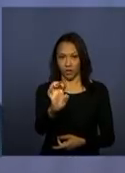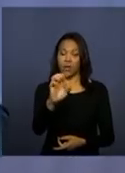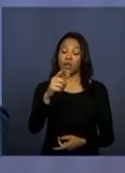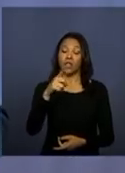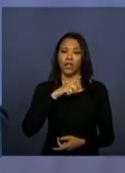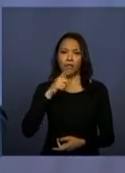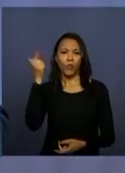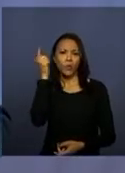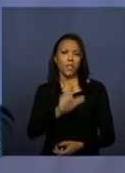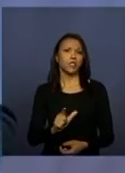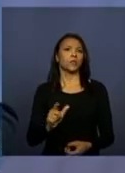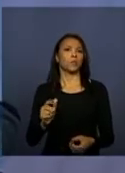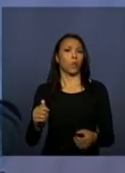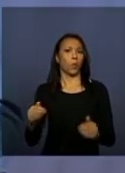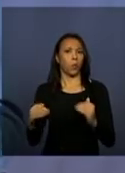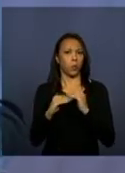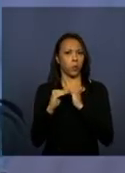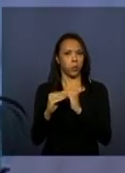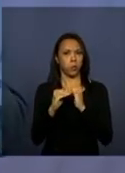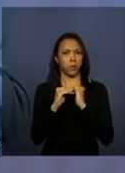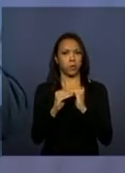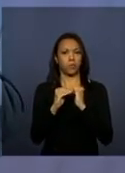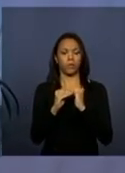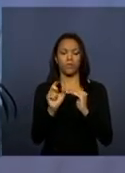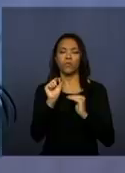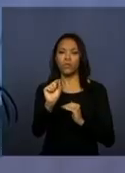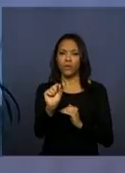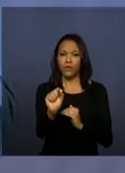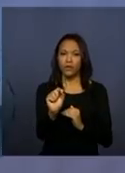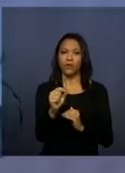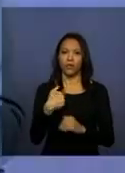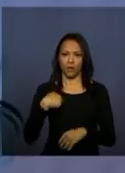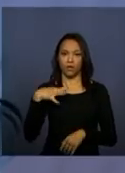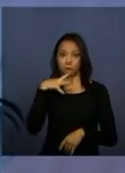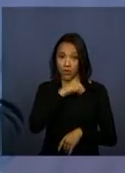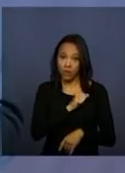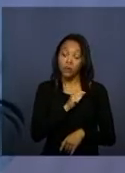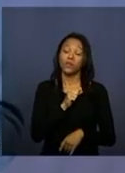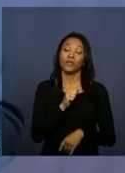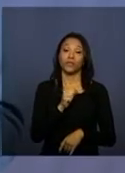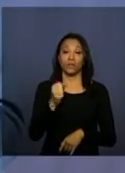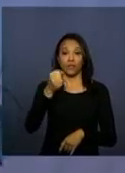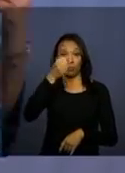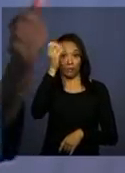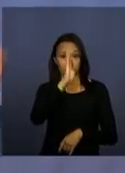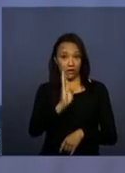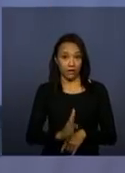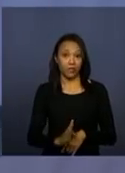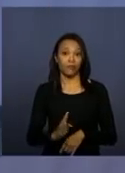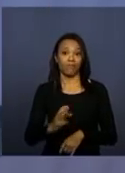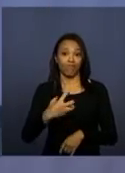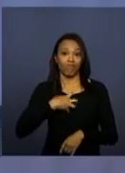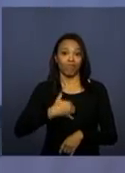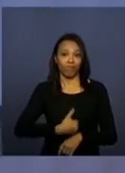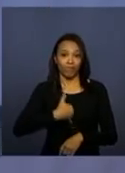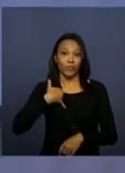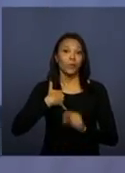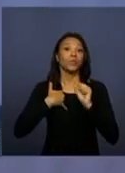que torna, eu acho, o Brasil orgulhoso de uma